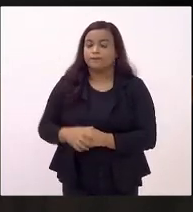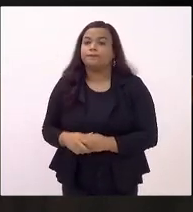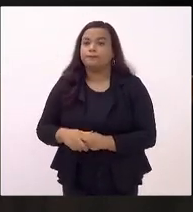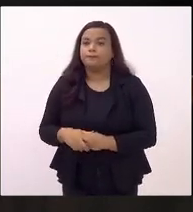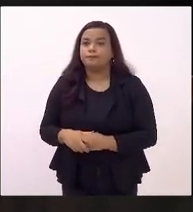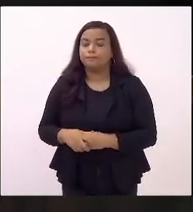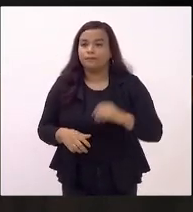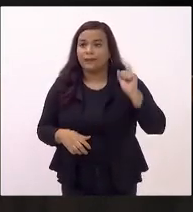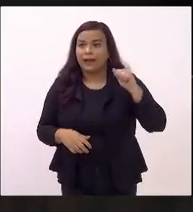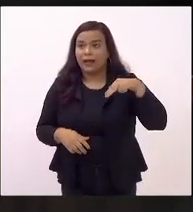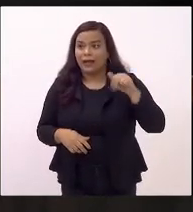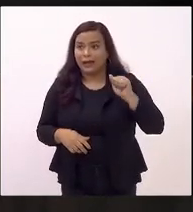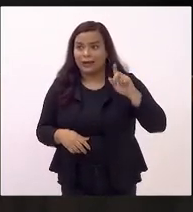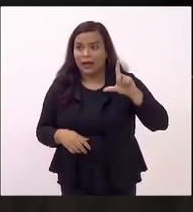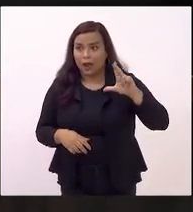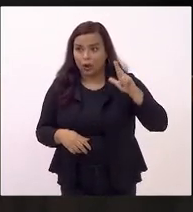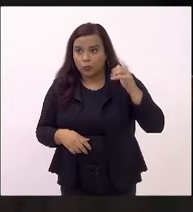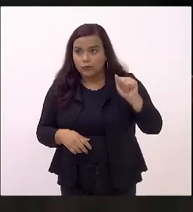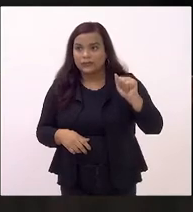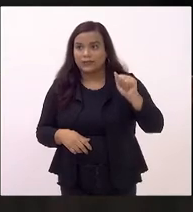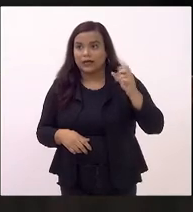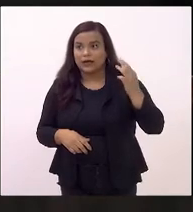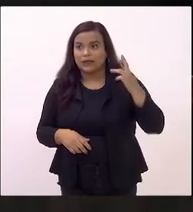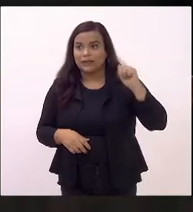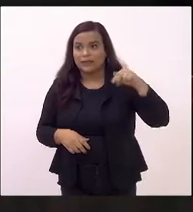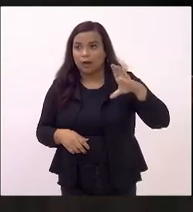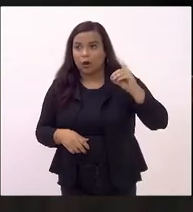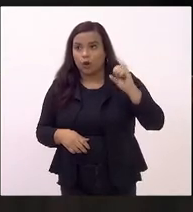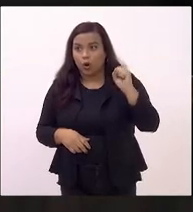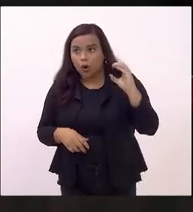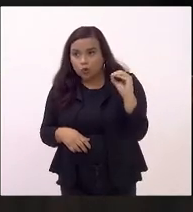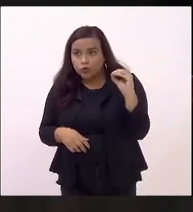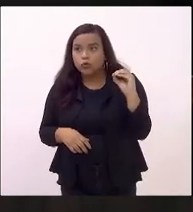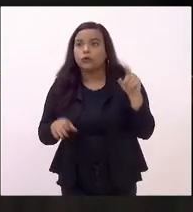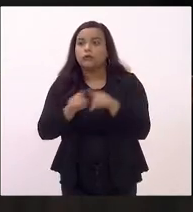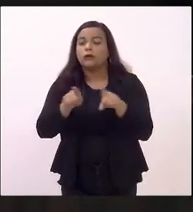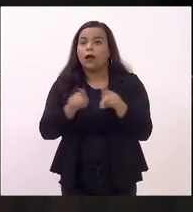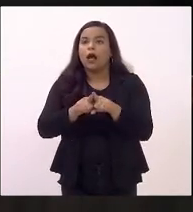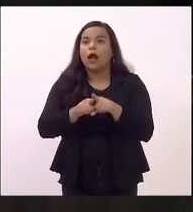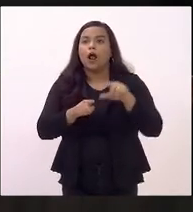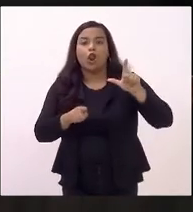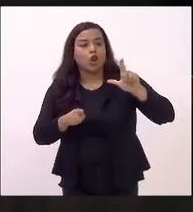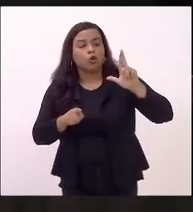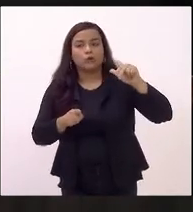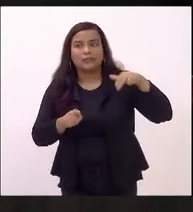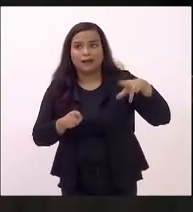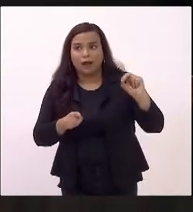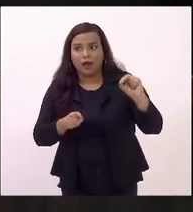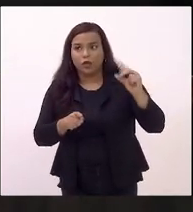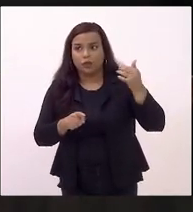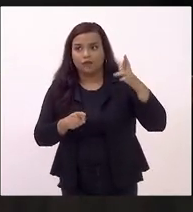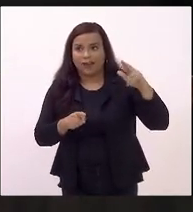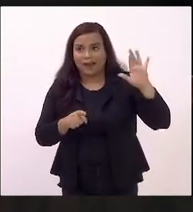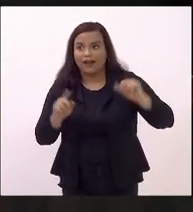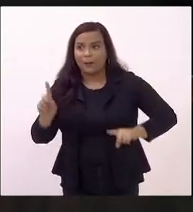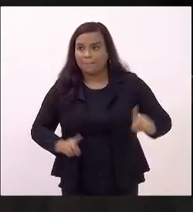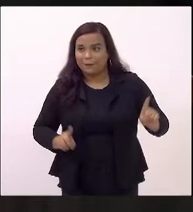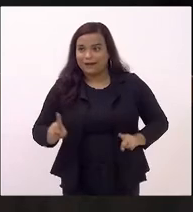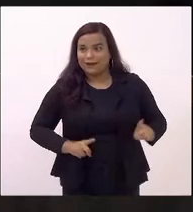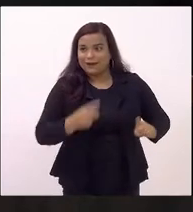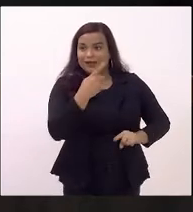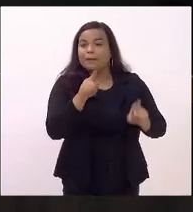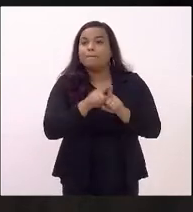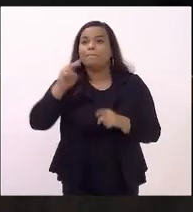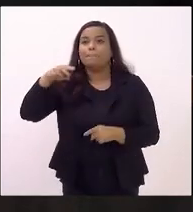Ana Lúcia Trancoso, Luciano Ferreira de Araújo, seu primo, Maria Machado, Marquinhos